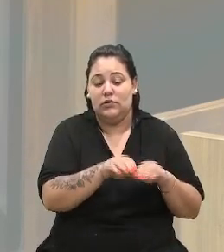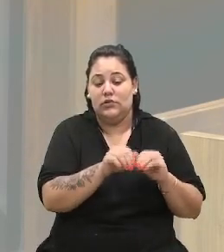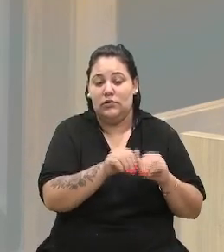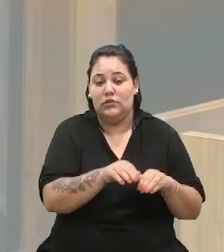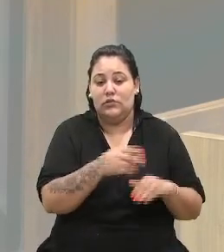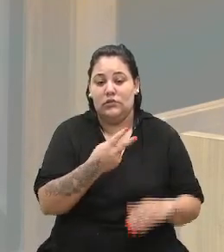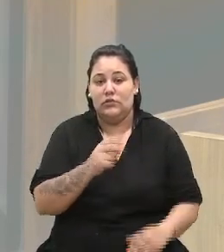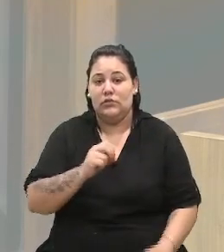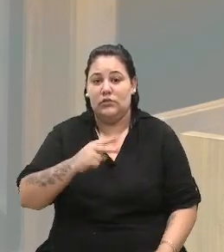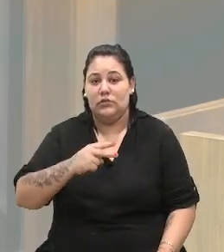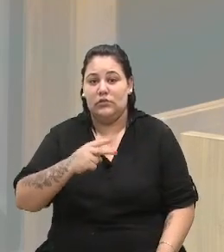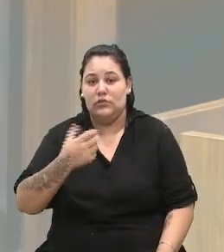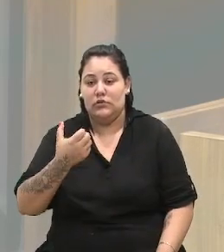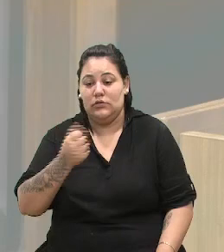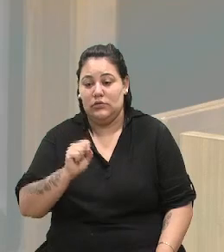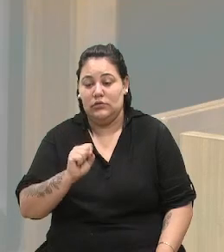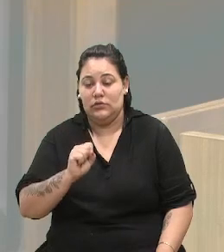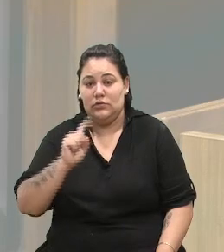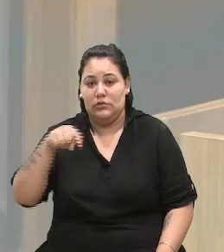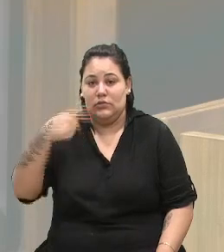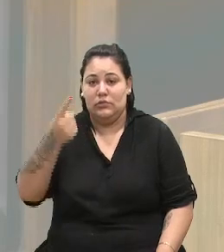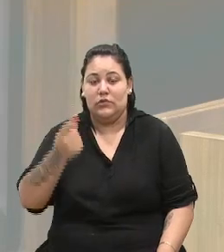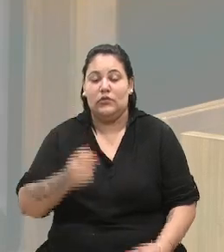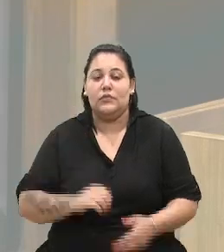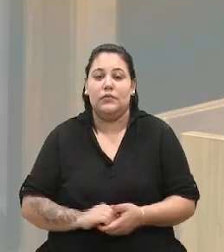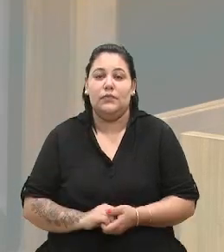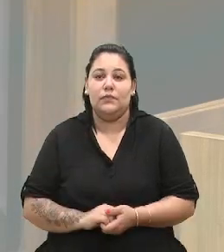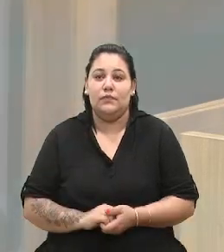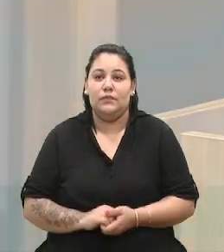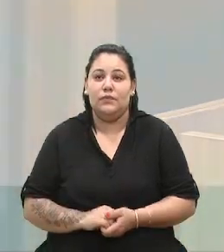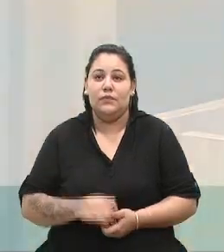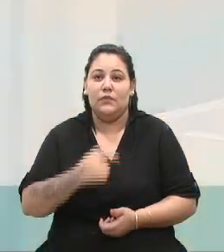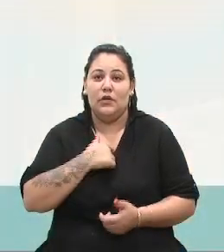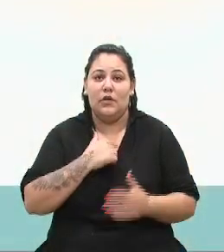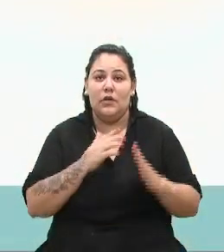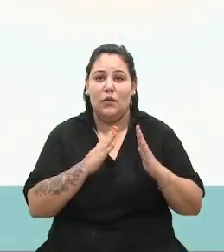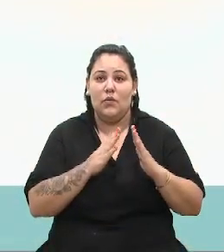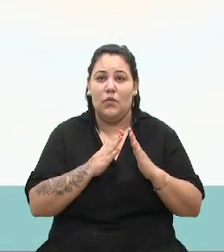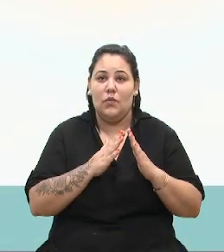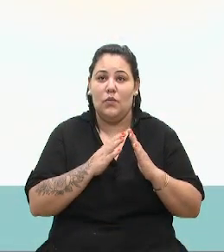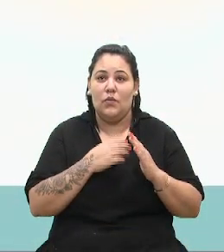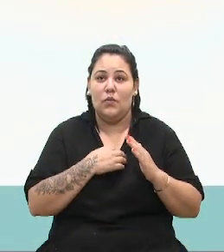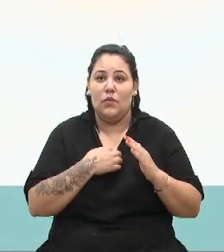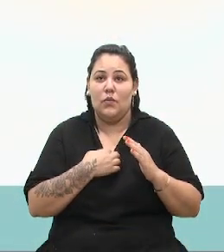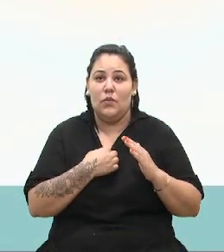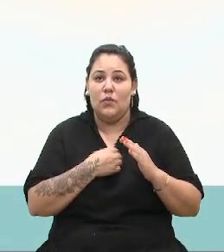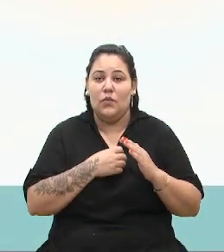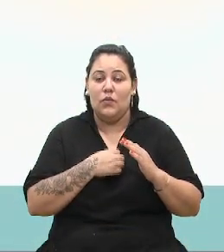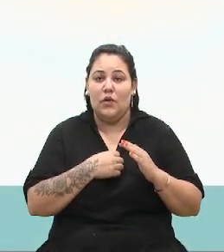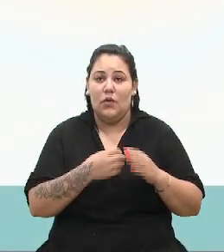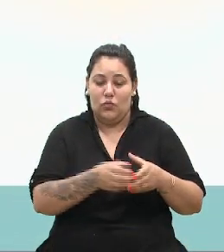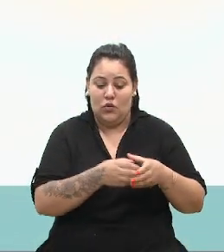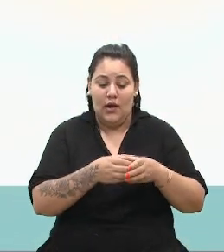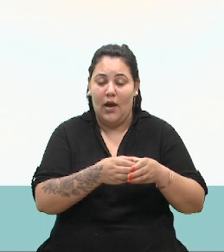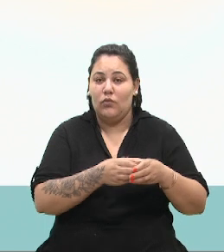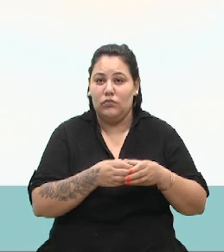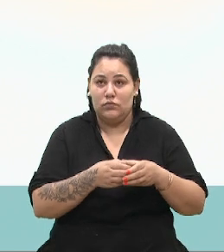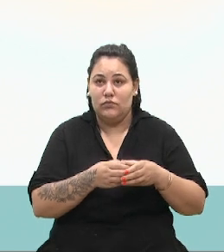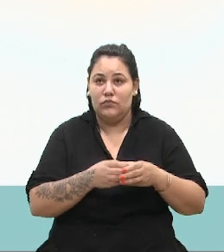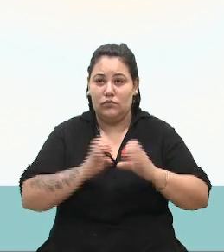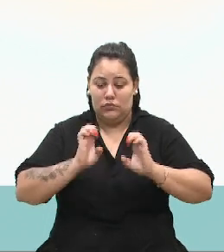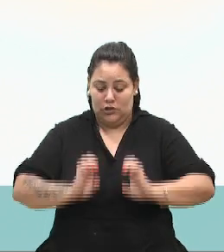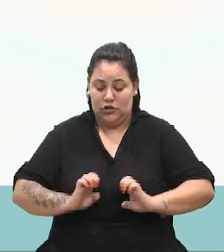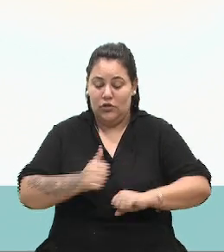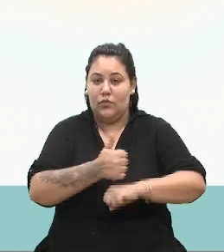de 2028. Próximo. É um órgão supervisor da ética profissional. Nós temos a difícil